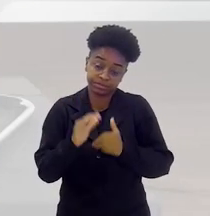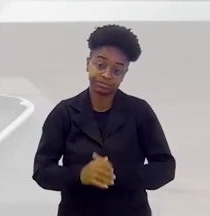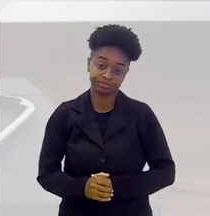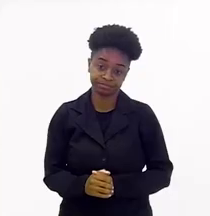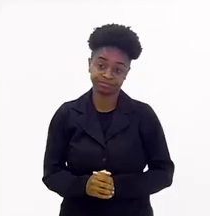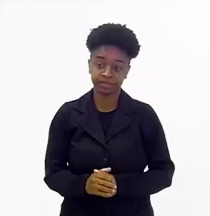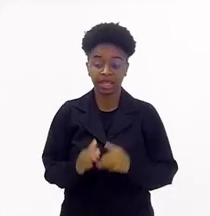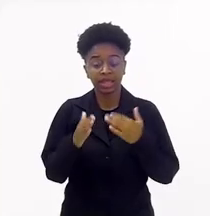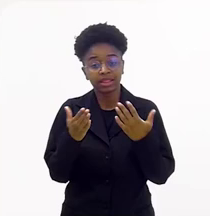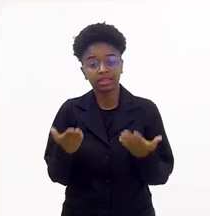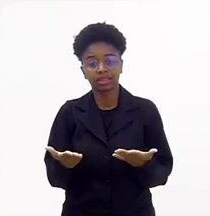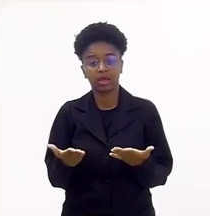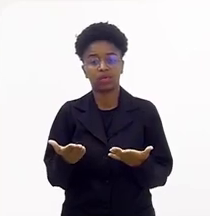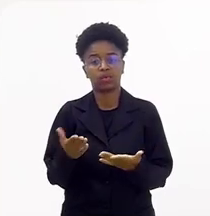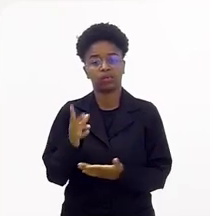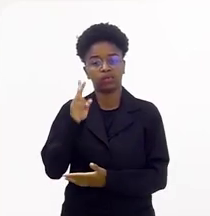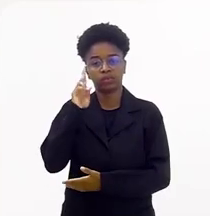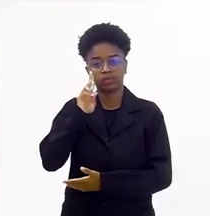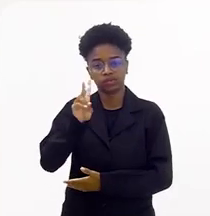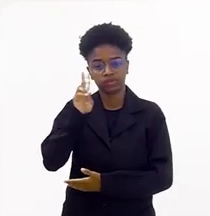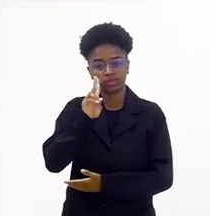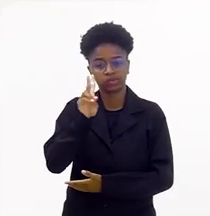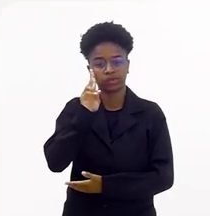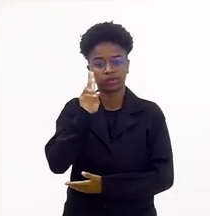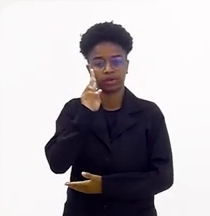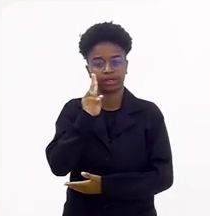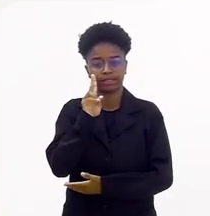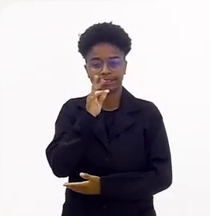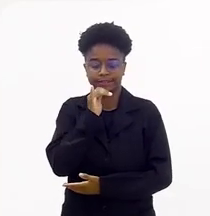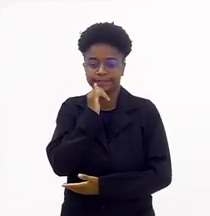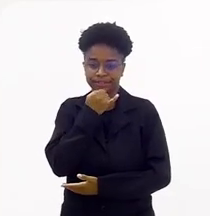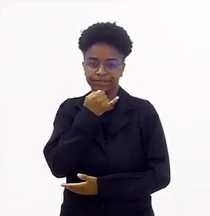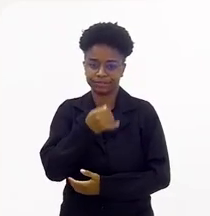infelizmente. Então, é uma história...